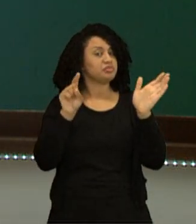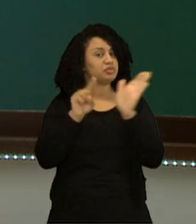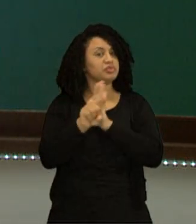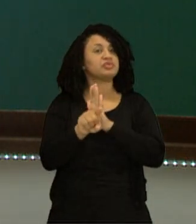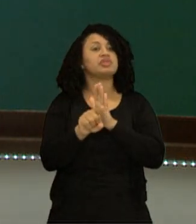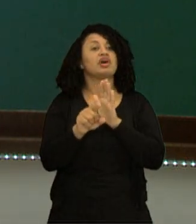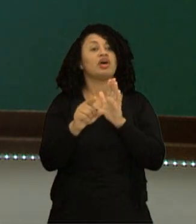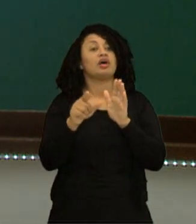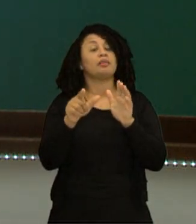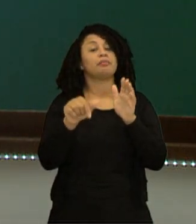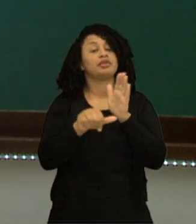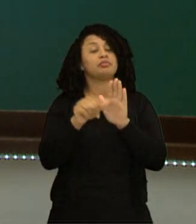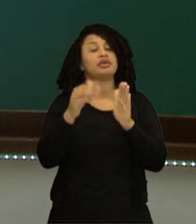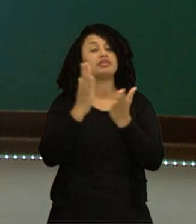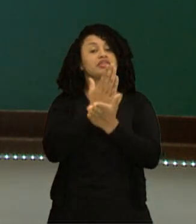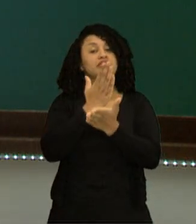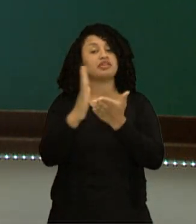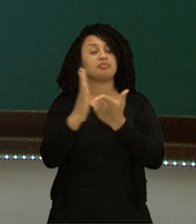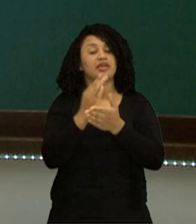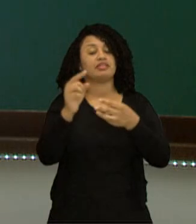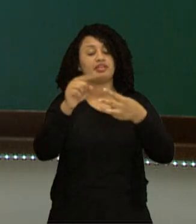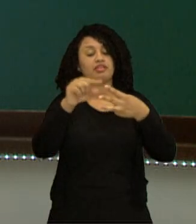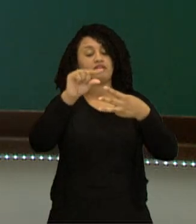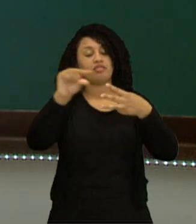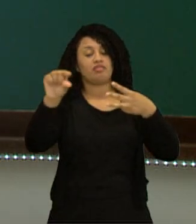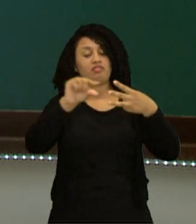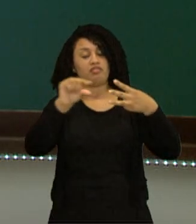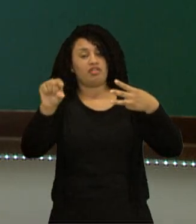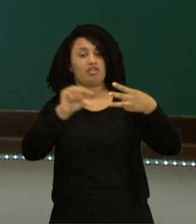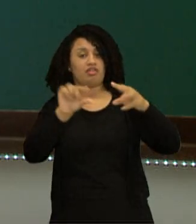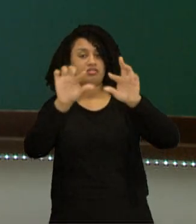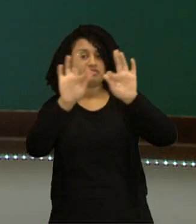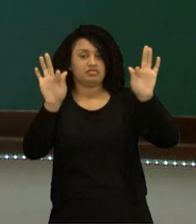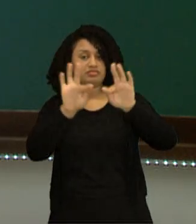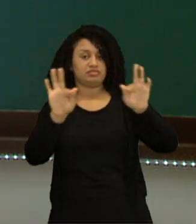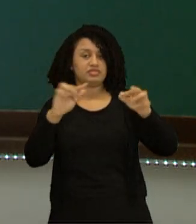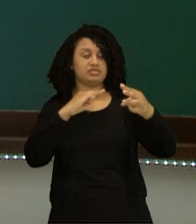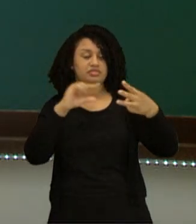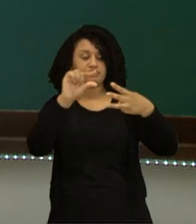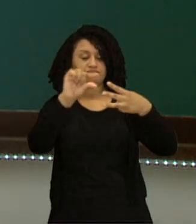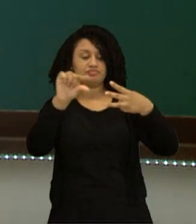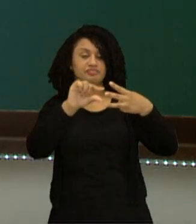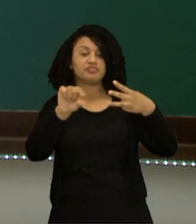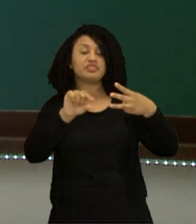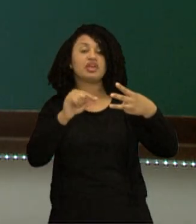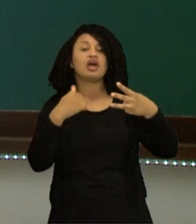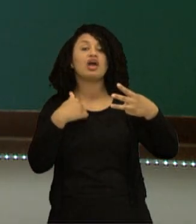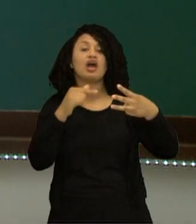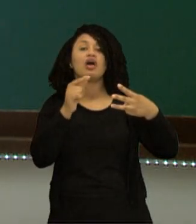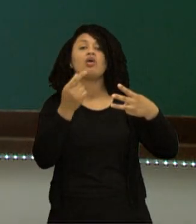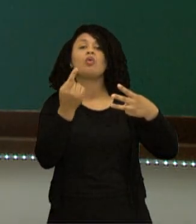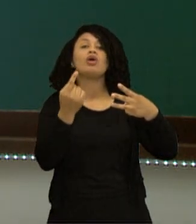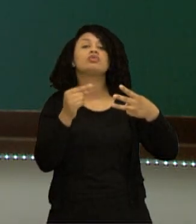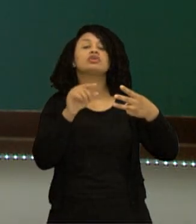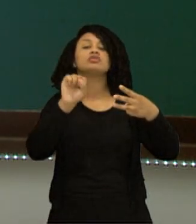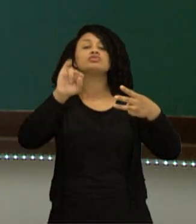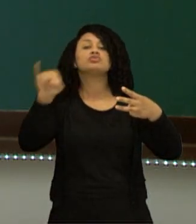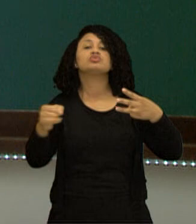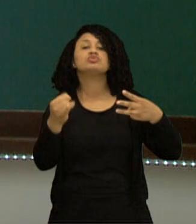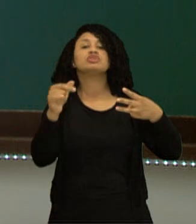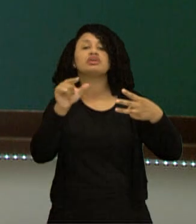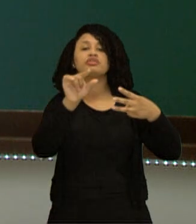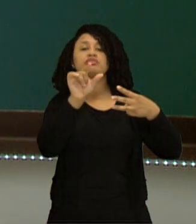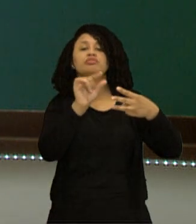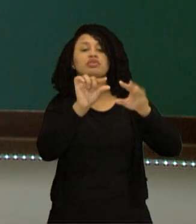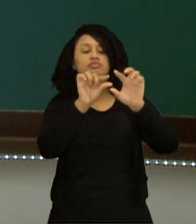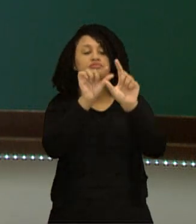coisa, eu quero que você divida nas 3 frases. Coloca as 3 frases uma embaixo da outra. Aí então, sublinha o sujeito. Quem é o sujeito de